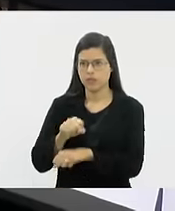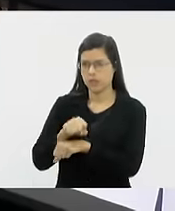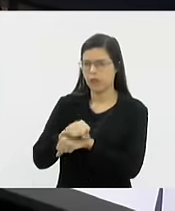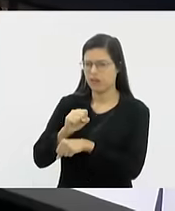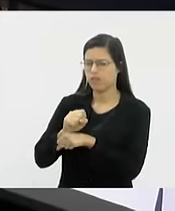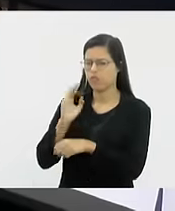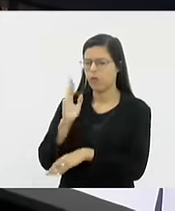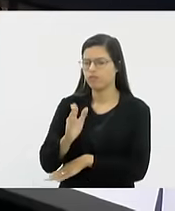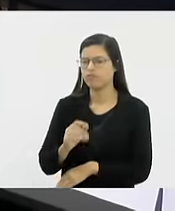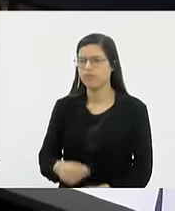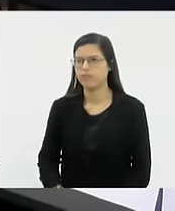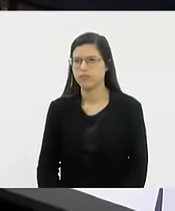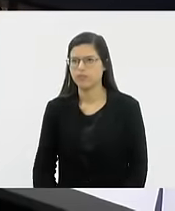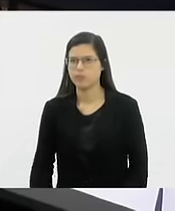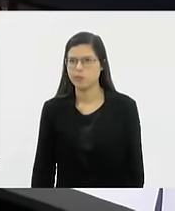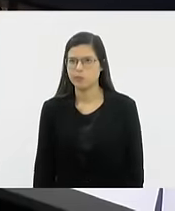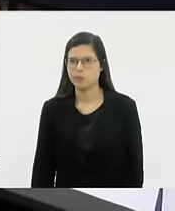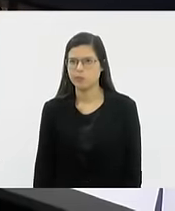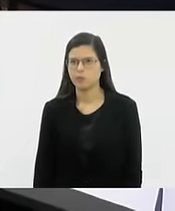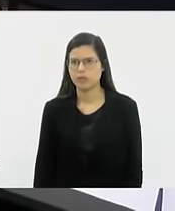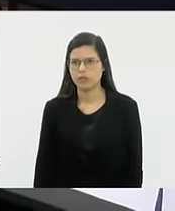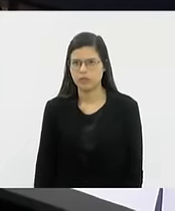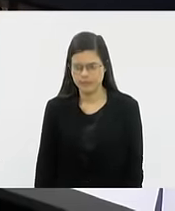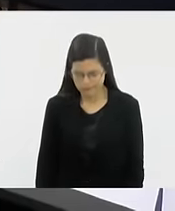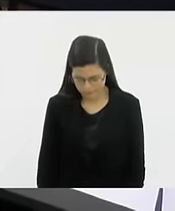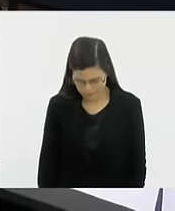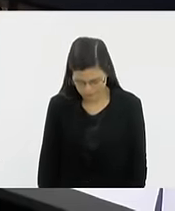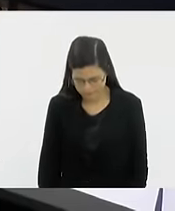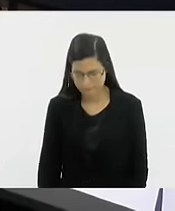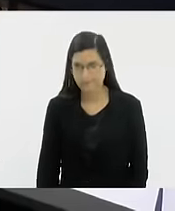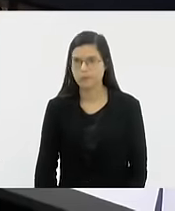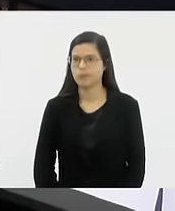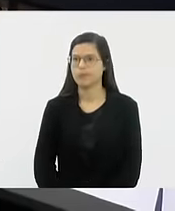necessidade, presidente, é que... Que loucura, todos esses cara. Apontamentos